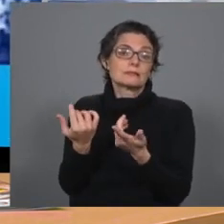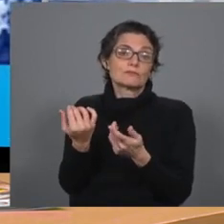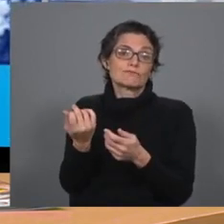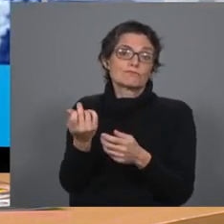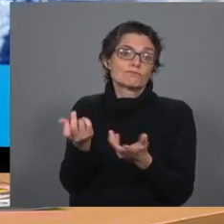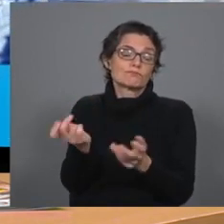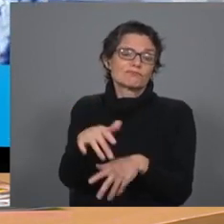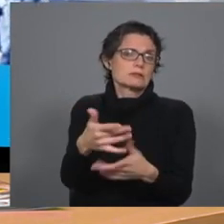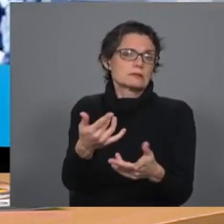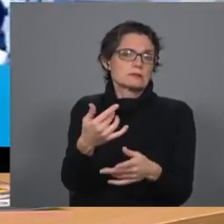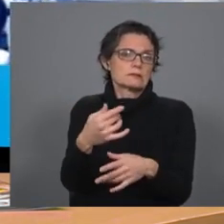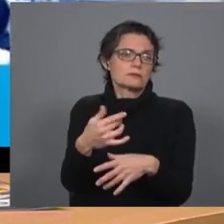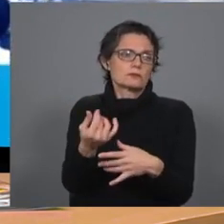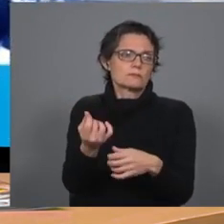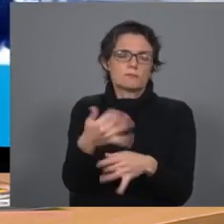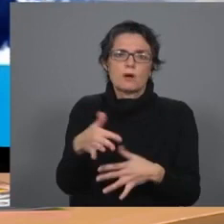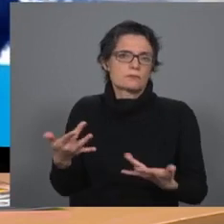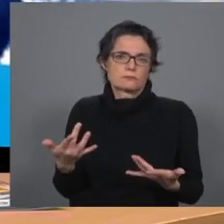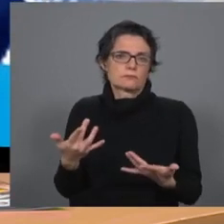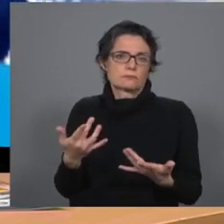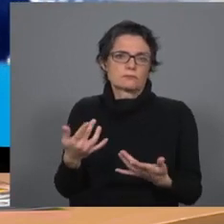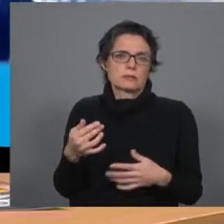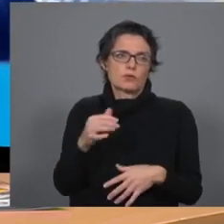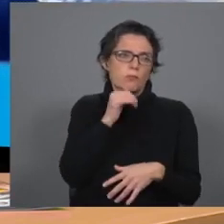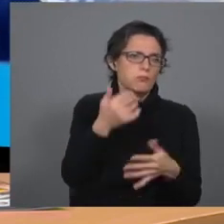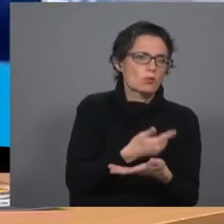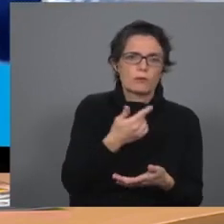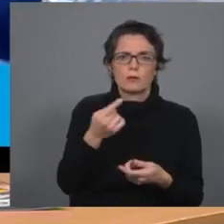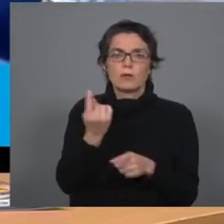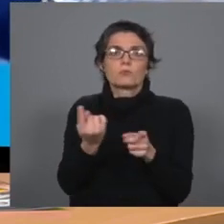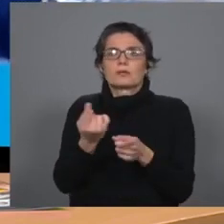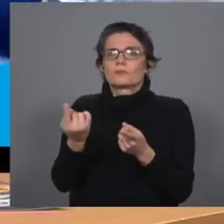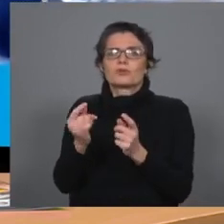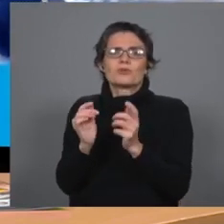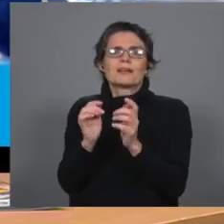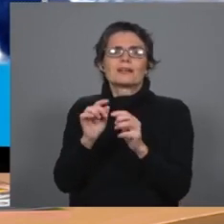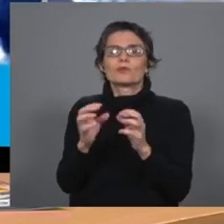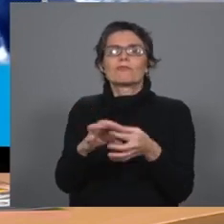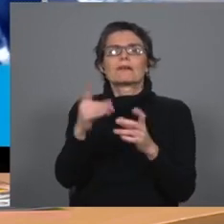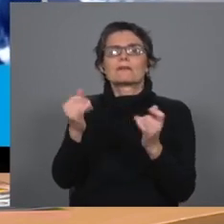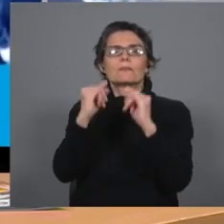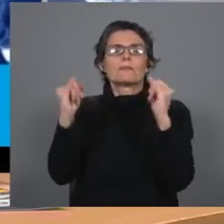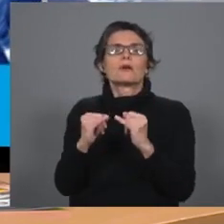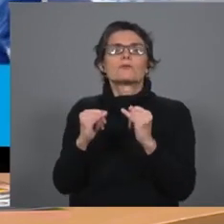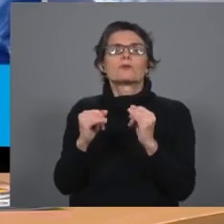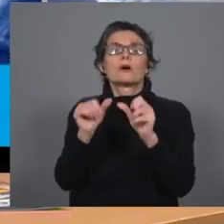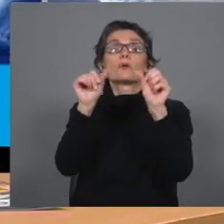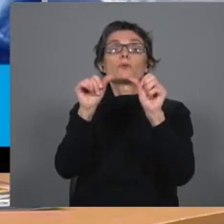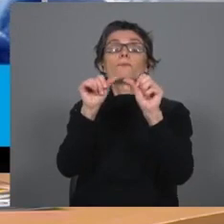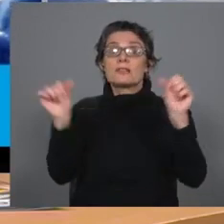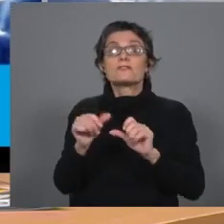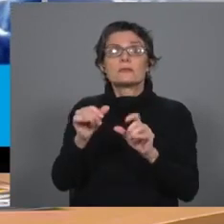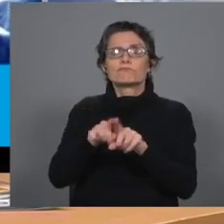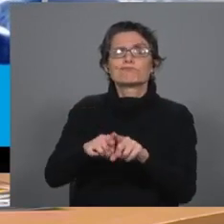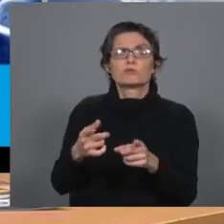os pobres são eles quase sempre as vítimas dos sistemas políticos, dos sistemas religiosos mais fanáticos, e então